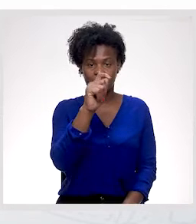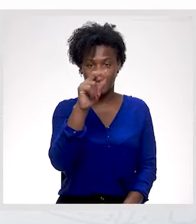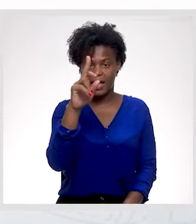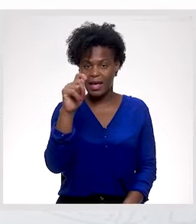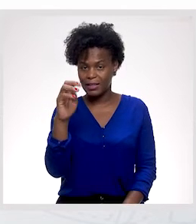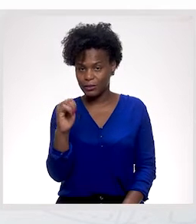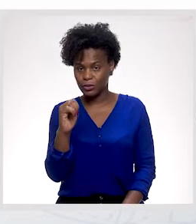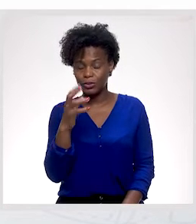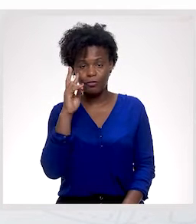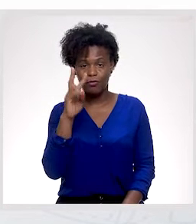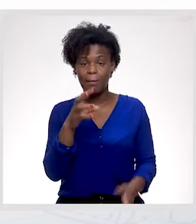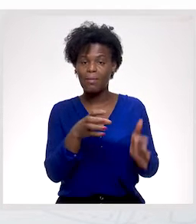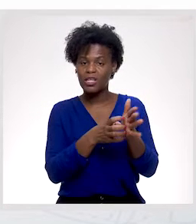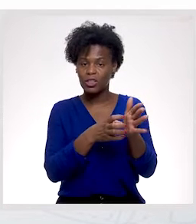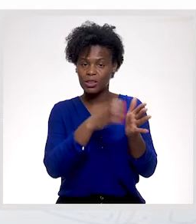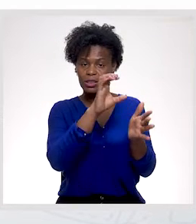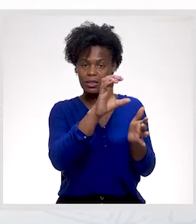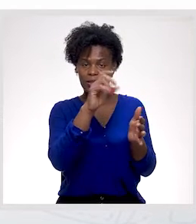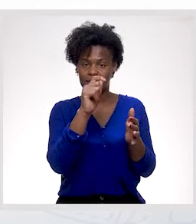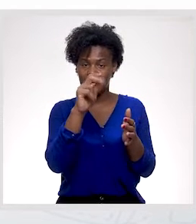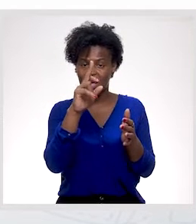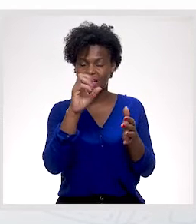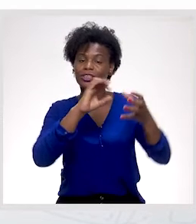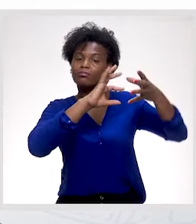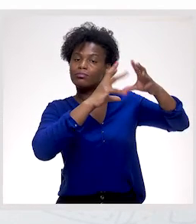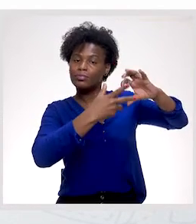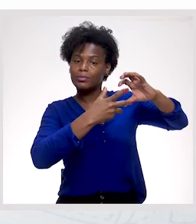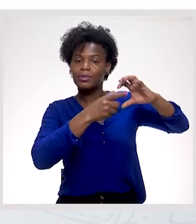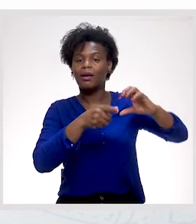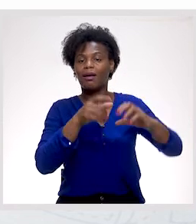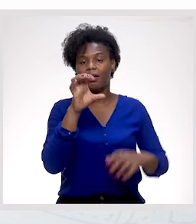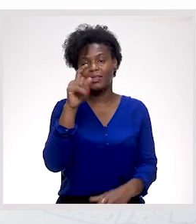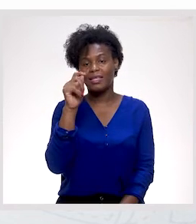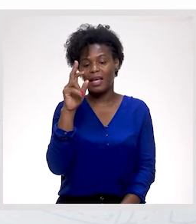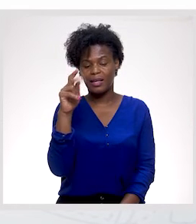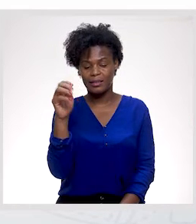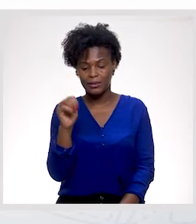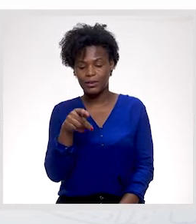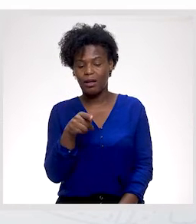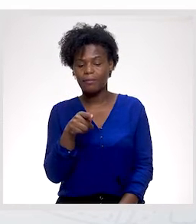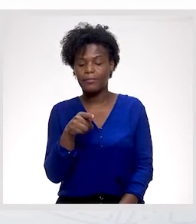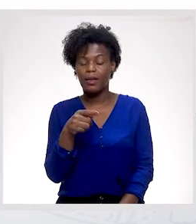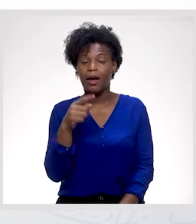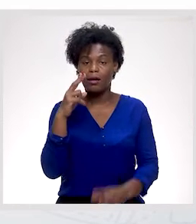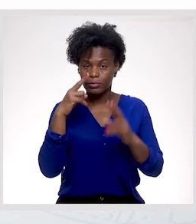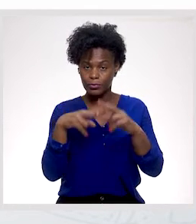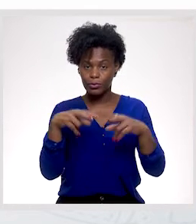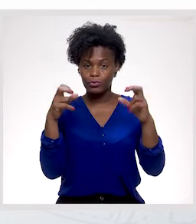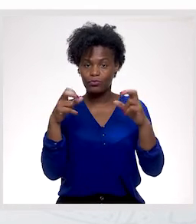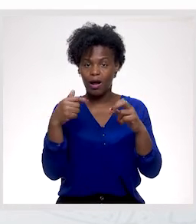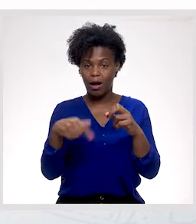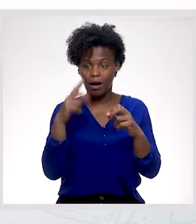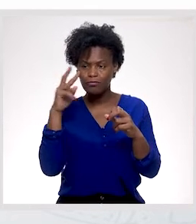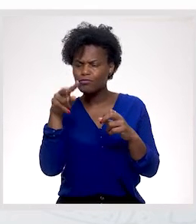ali na imagem, uma bela imagem do Ceres. O Ceres foi identificado em